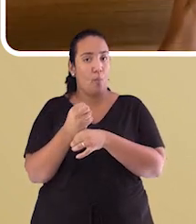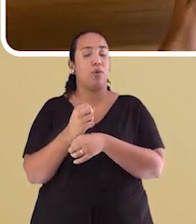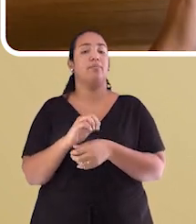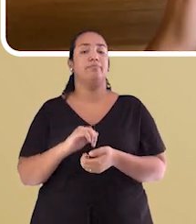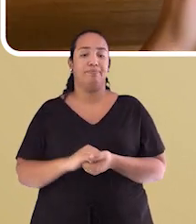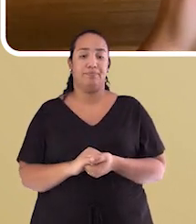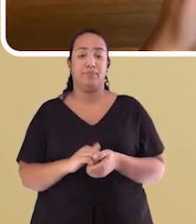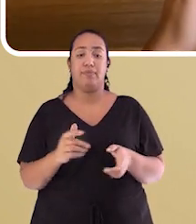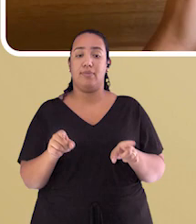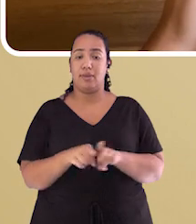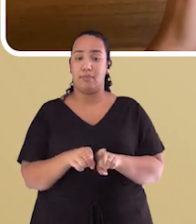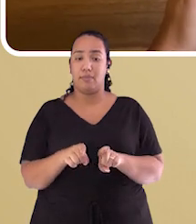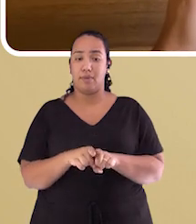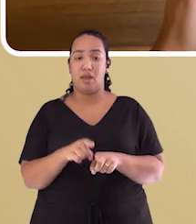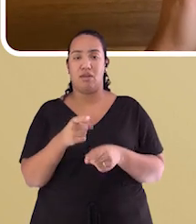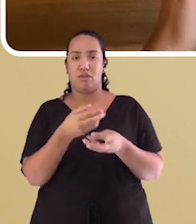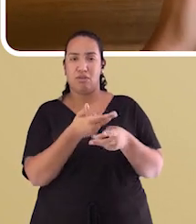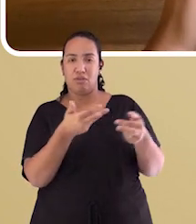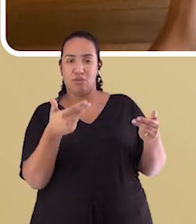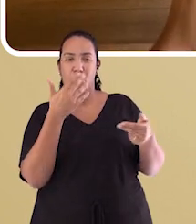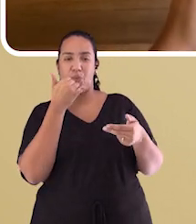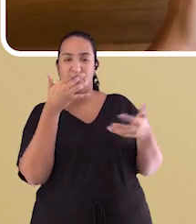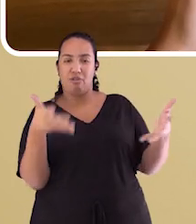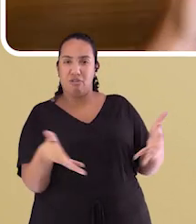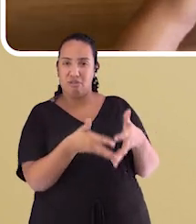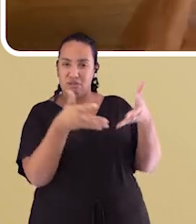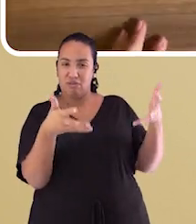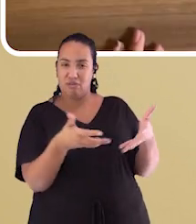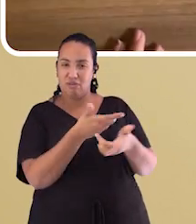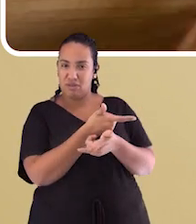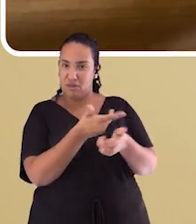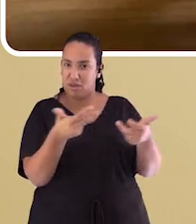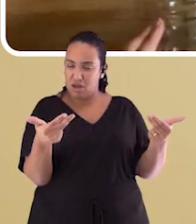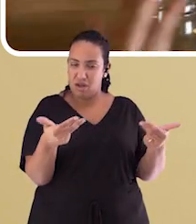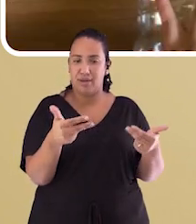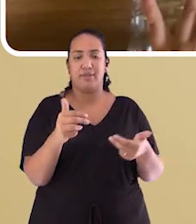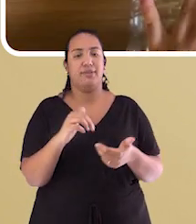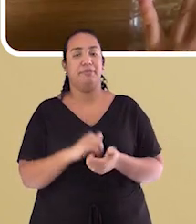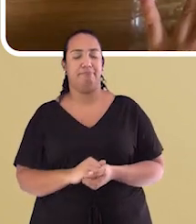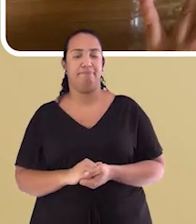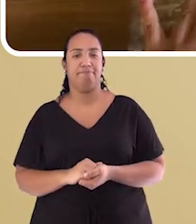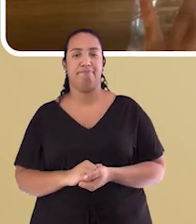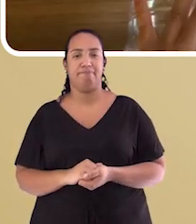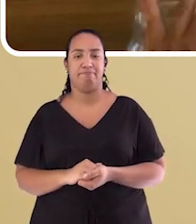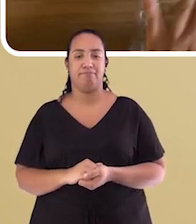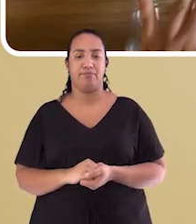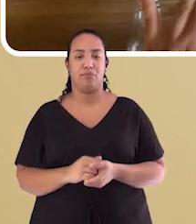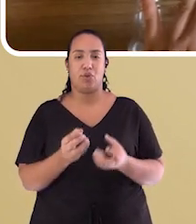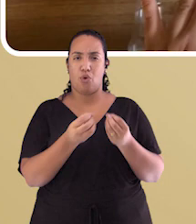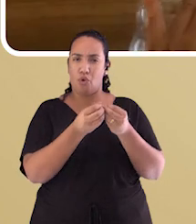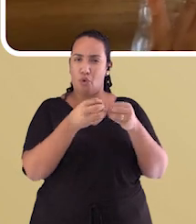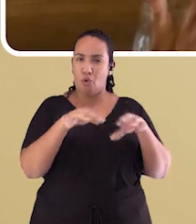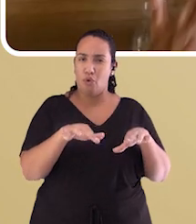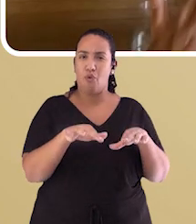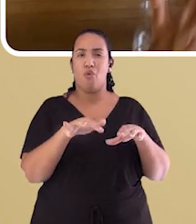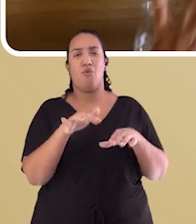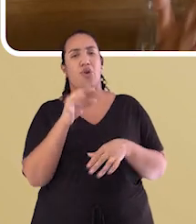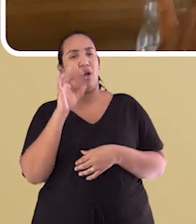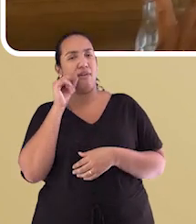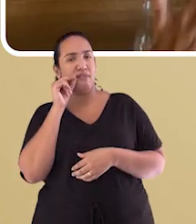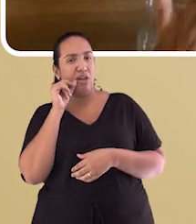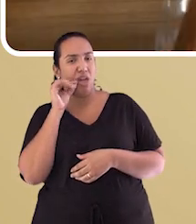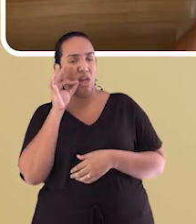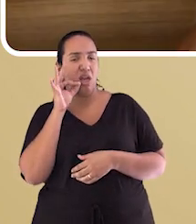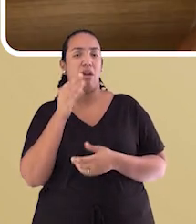a matéria orgânica seca. Resíduos orgânicos, que são as folhas de frutas, legumes, casca de ovos,